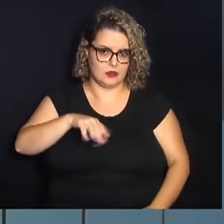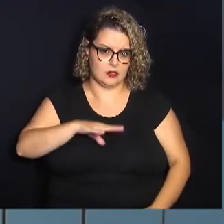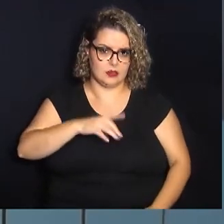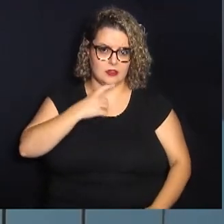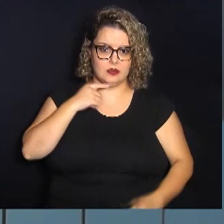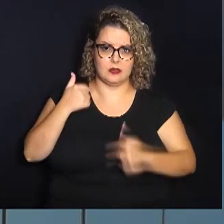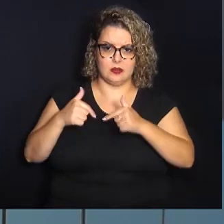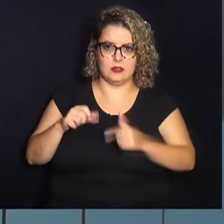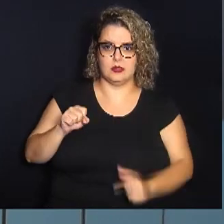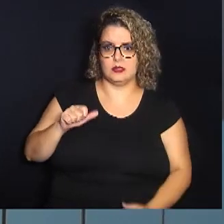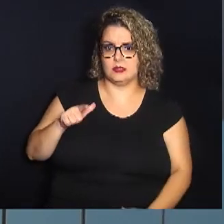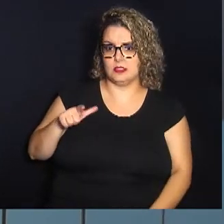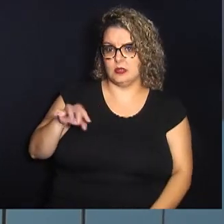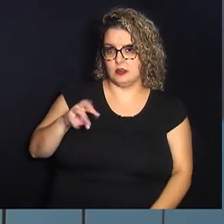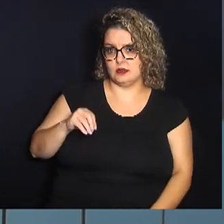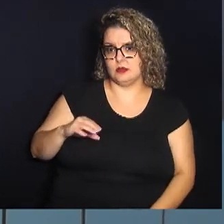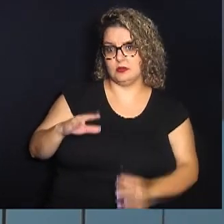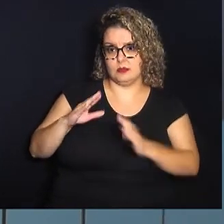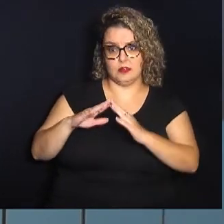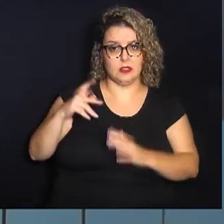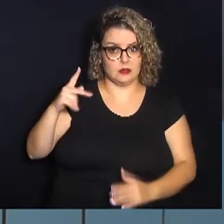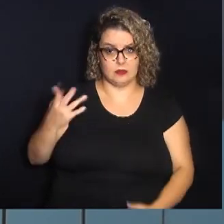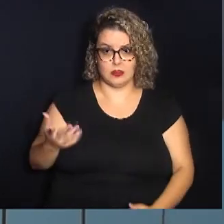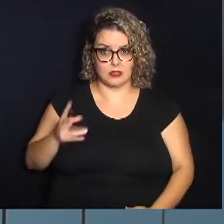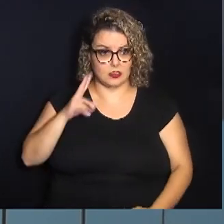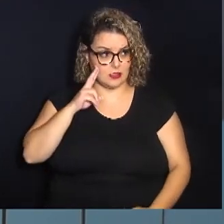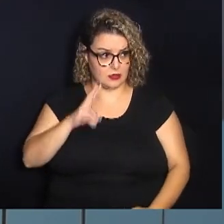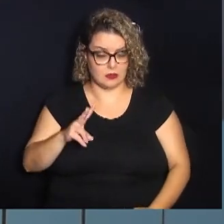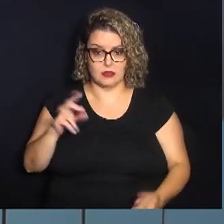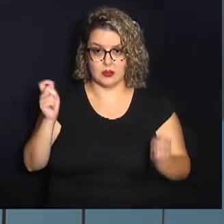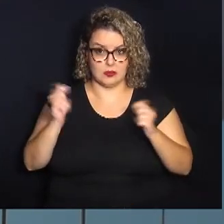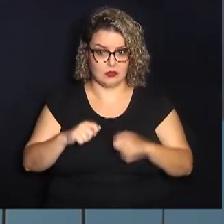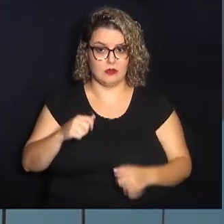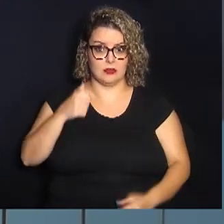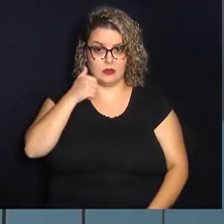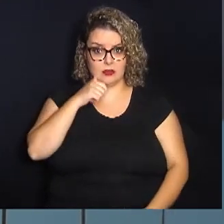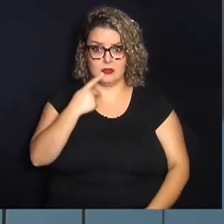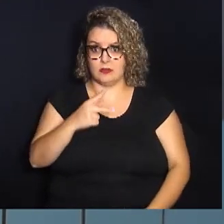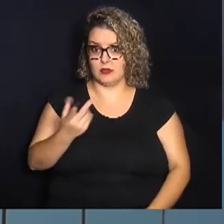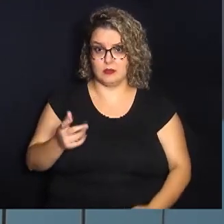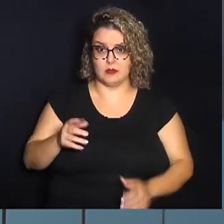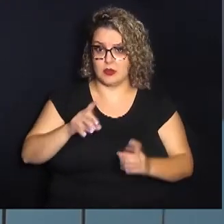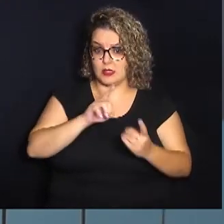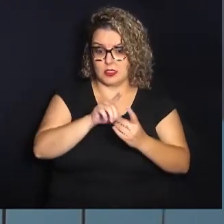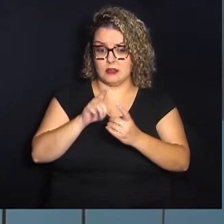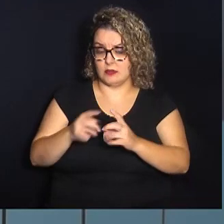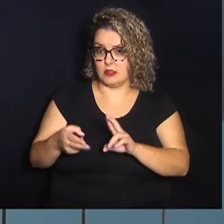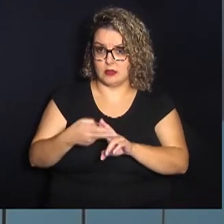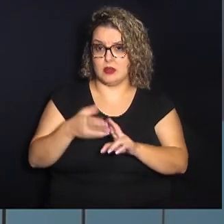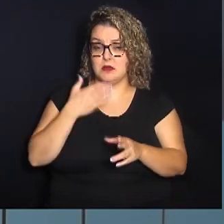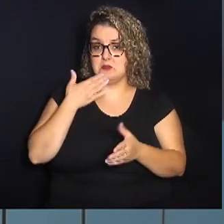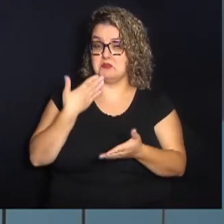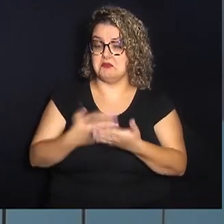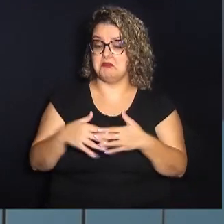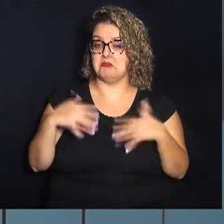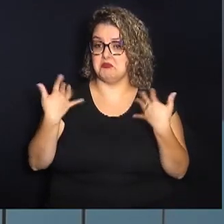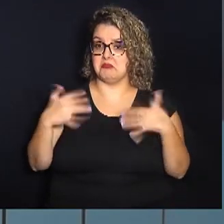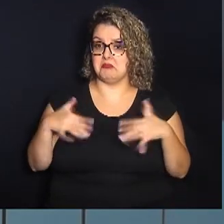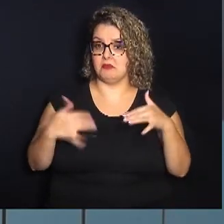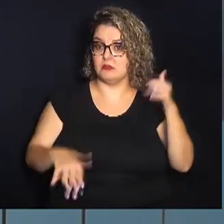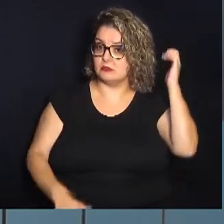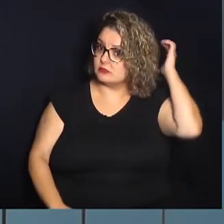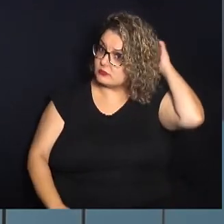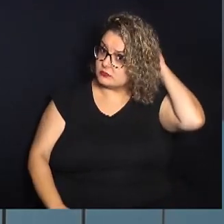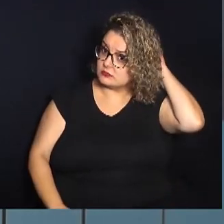trabalha em Salto, ela mora lá. E eu vejo a competência daquela menina, porque ela atende no SUS, então eu fico assim, maravilhada. Então,